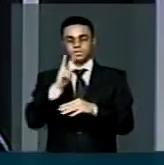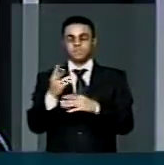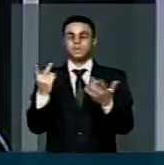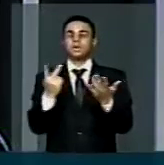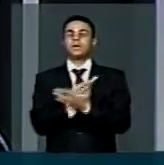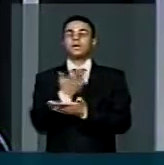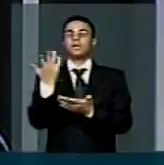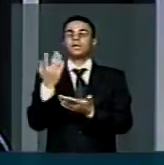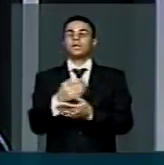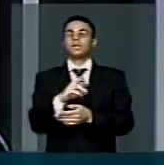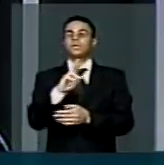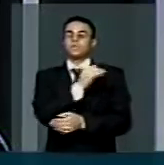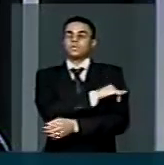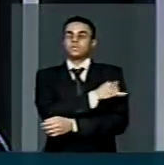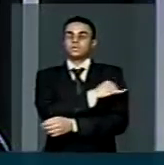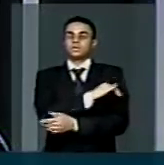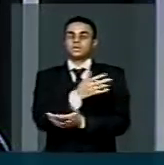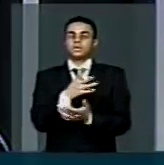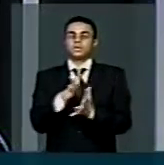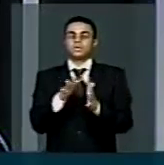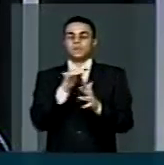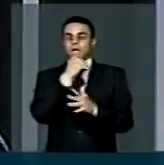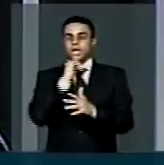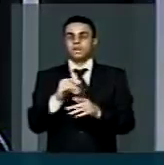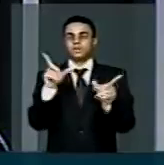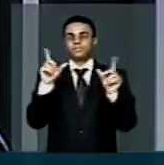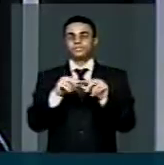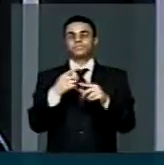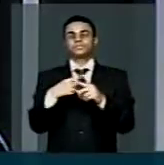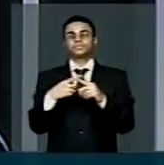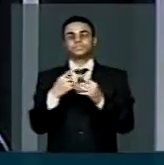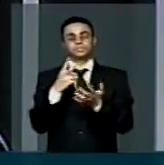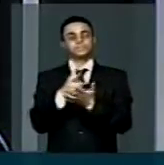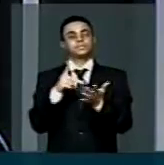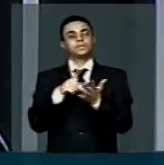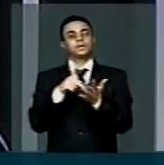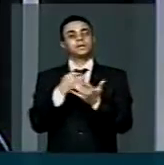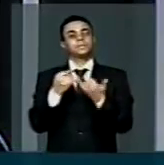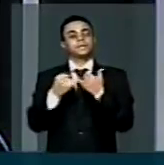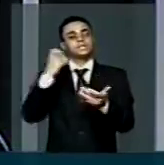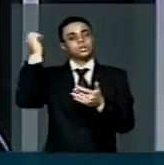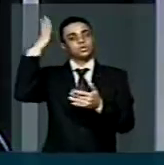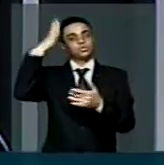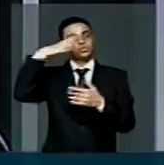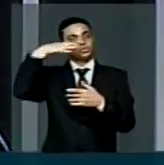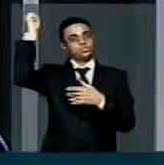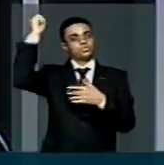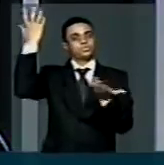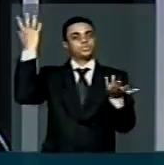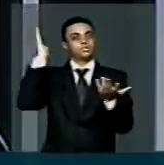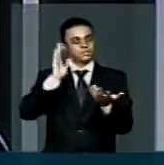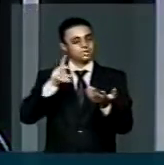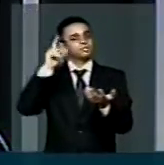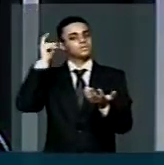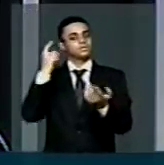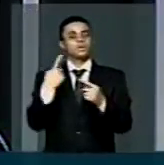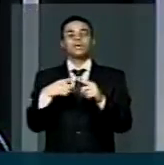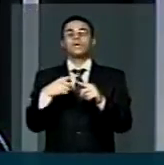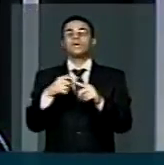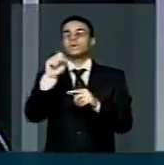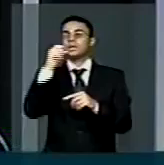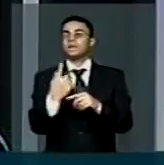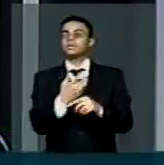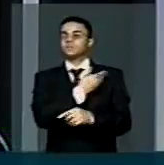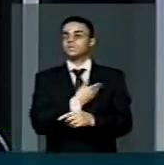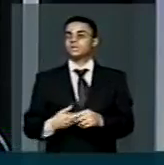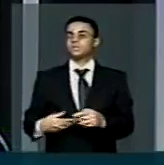apagar das luzes do governo Cabral e, na verdade, parece que as luzes já se apagaram faz tempo. O ex-governador deixou com certeza a sua